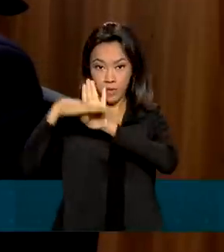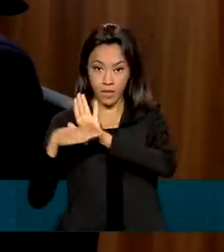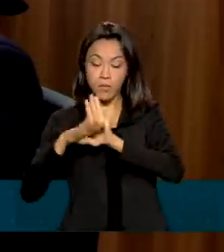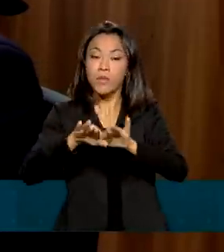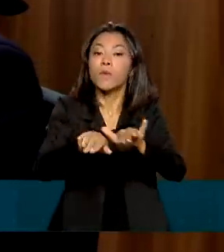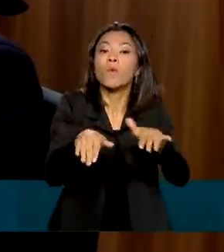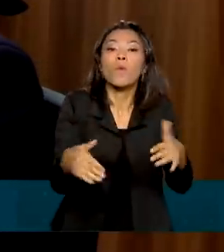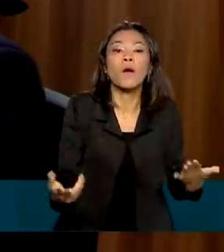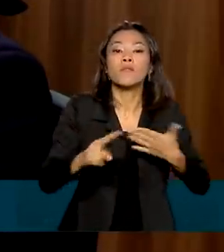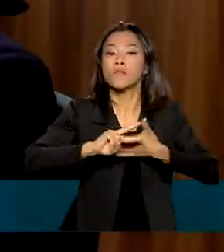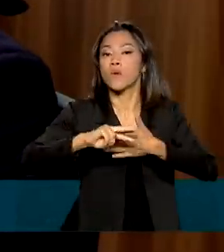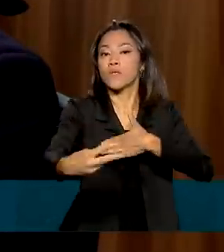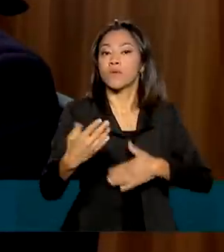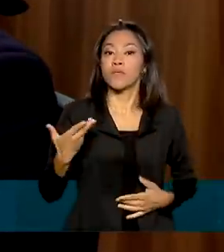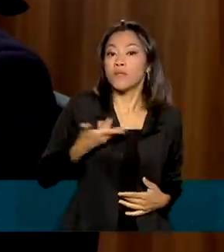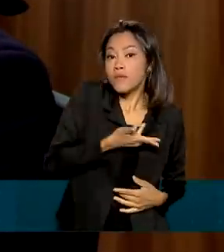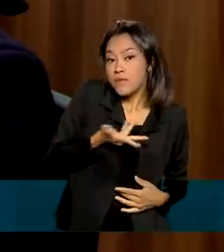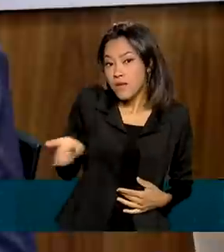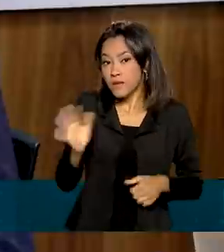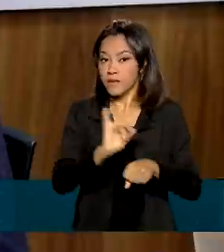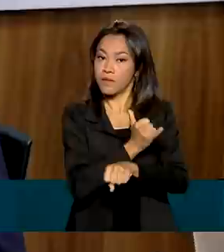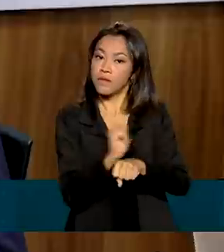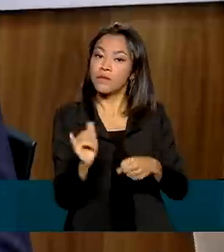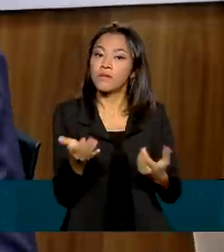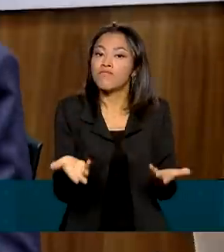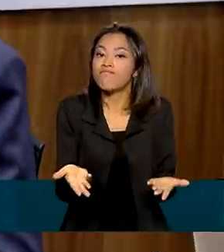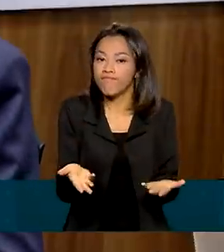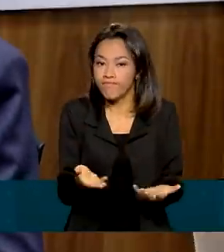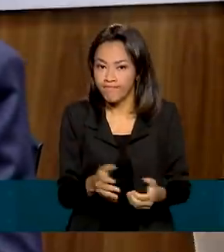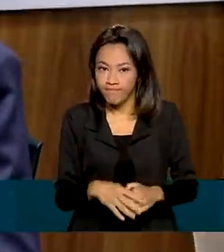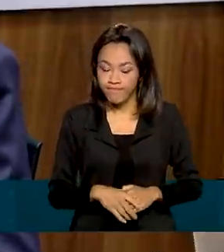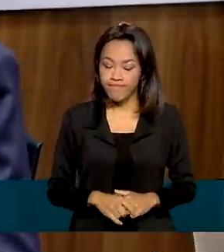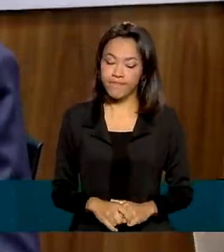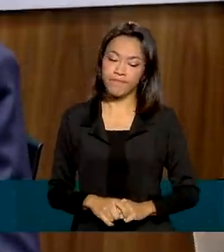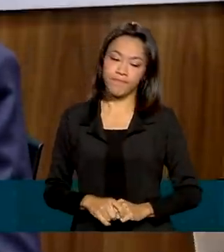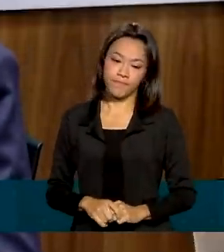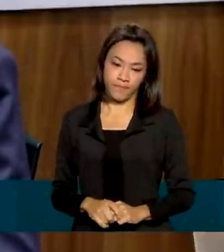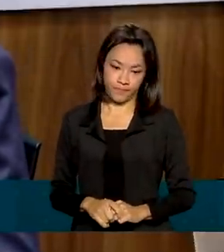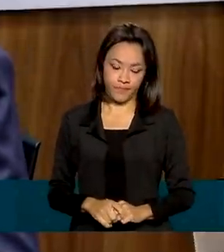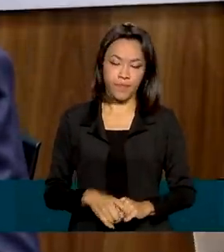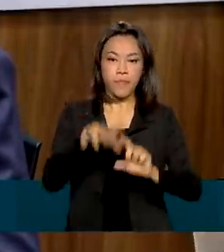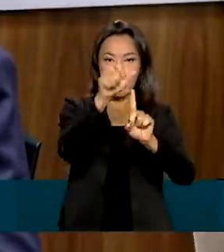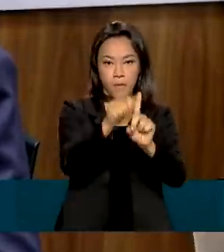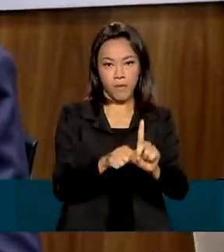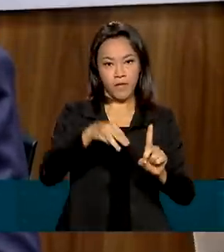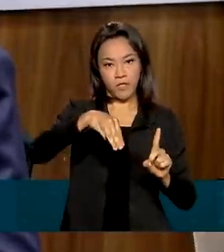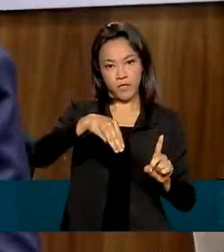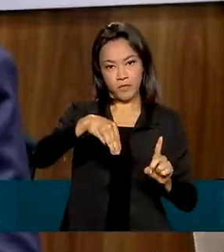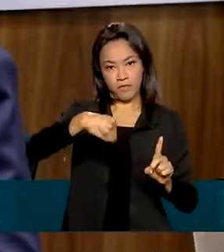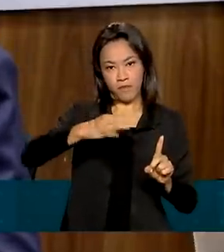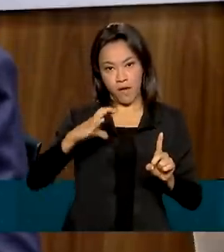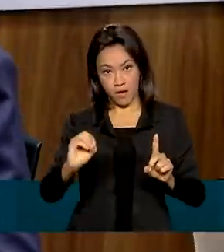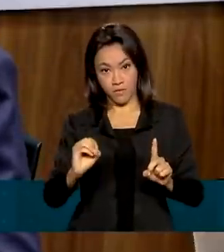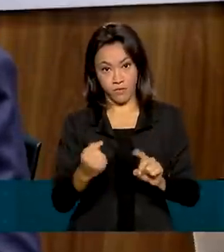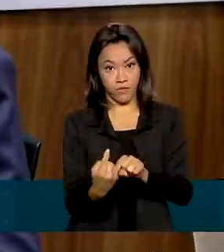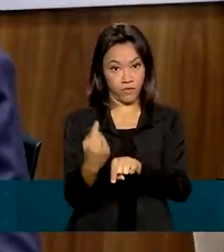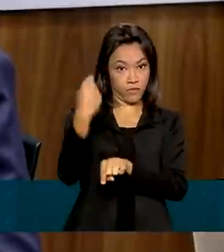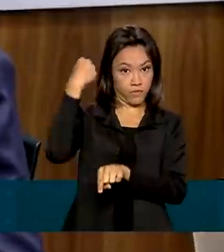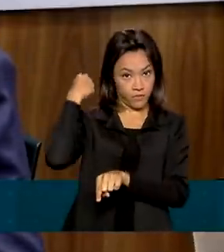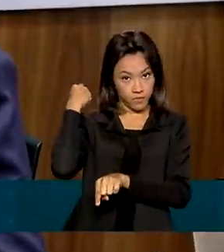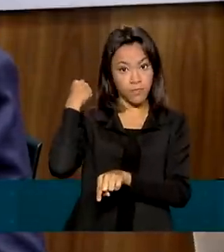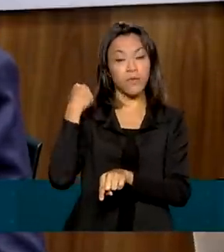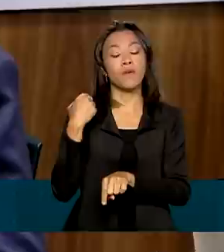quais foram os impactos dessas medidas olha em março 2020 é que